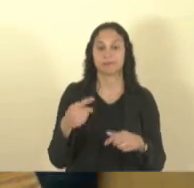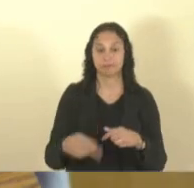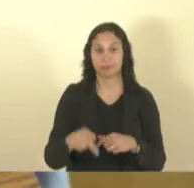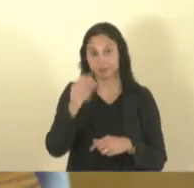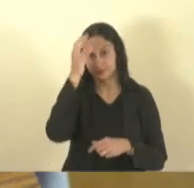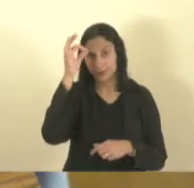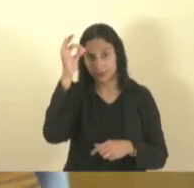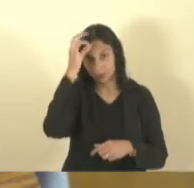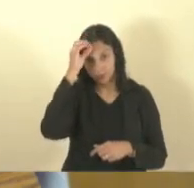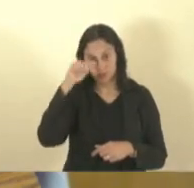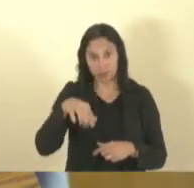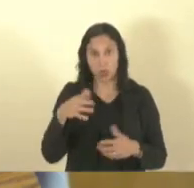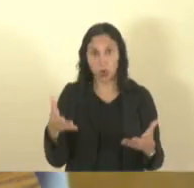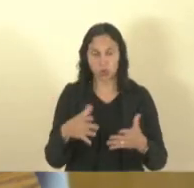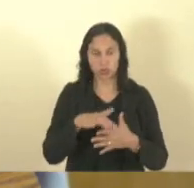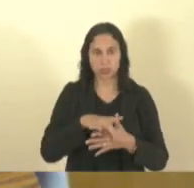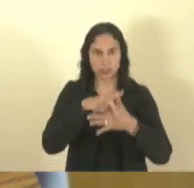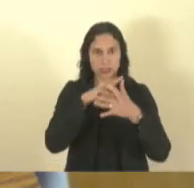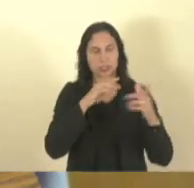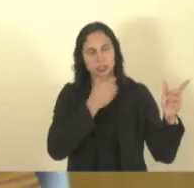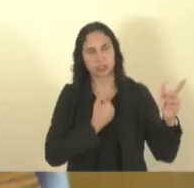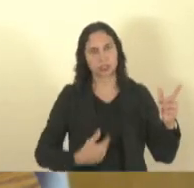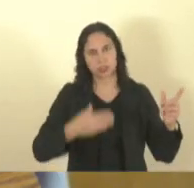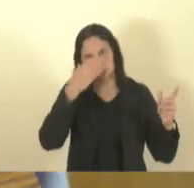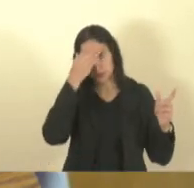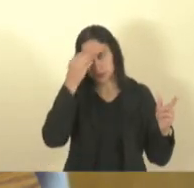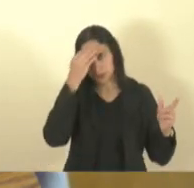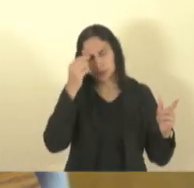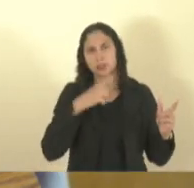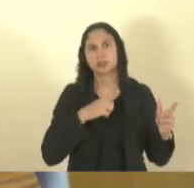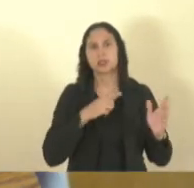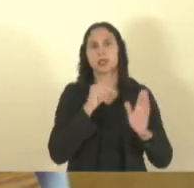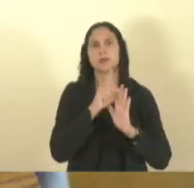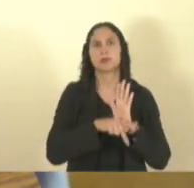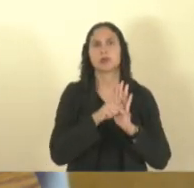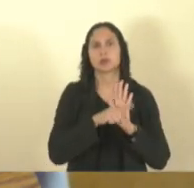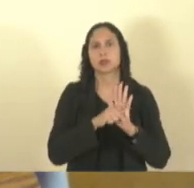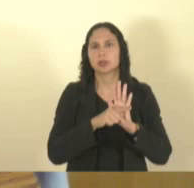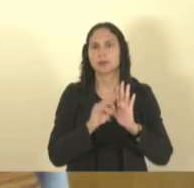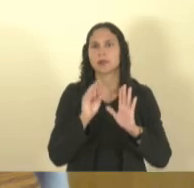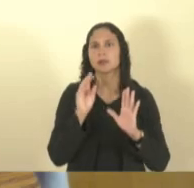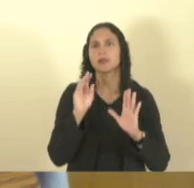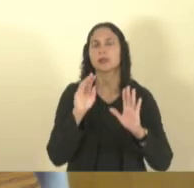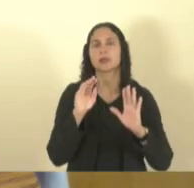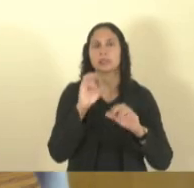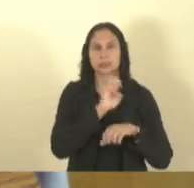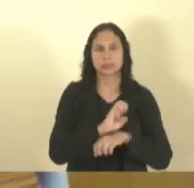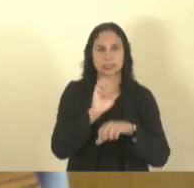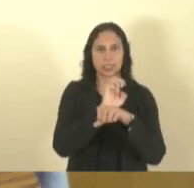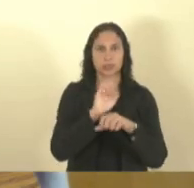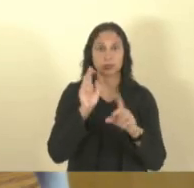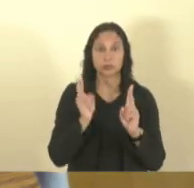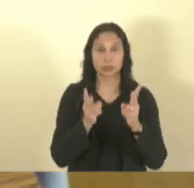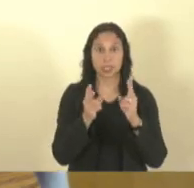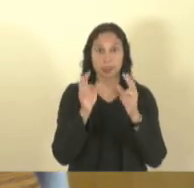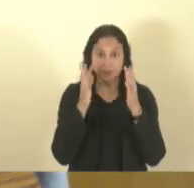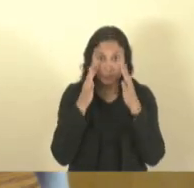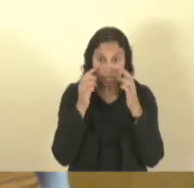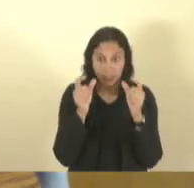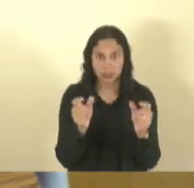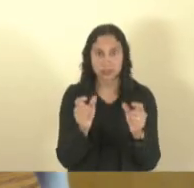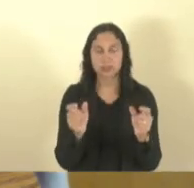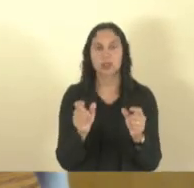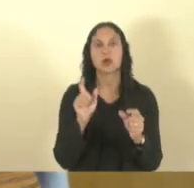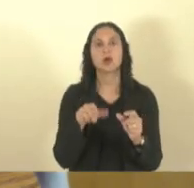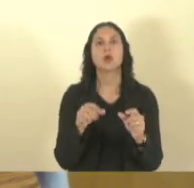na liderança do nosso governador Renato Casagrande, com o programa Estado Presente, conseguiu reduzir o número de homicídios aqui